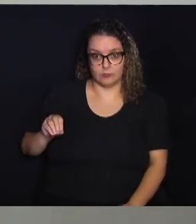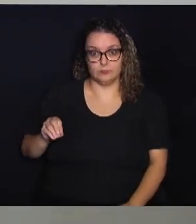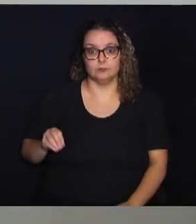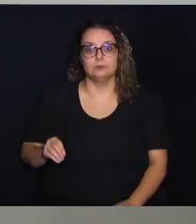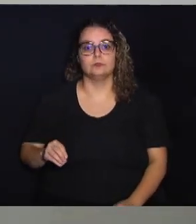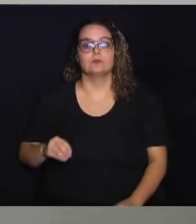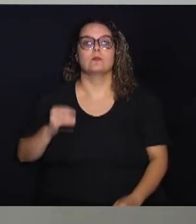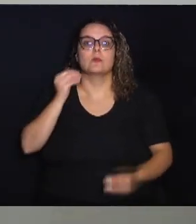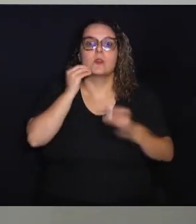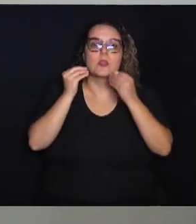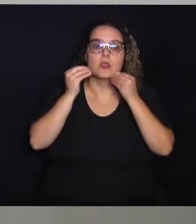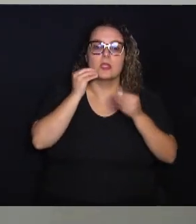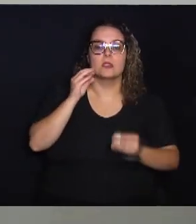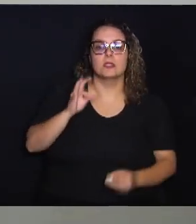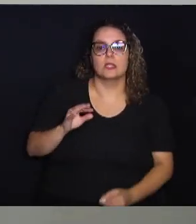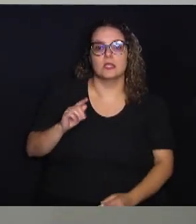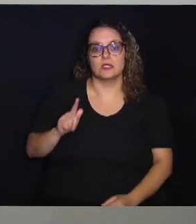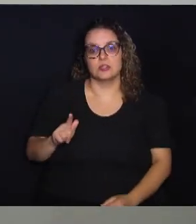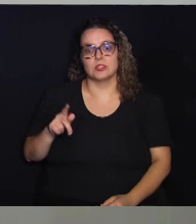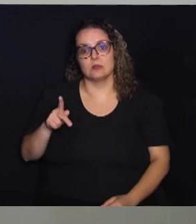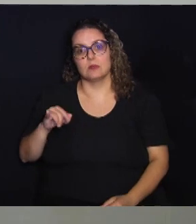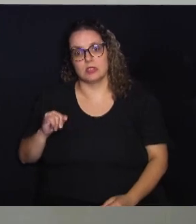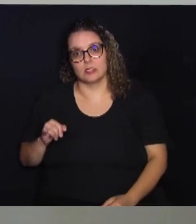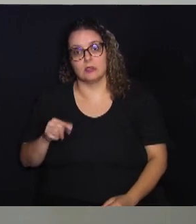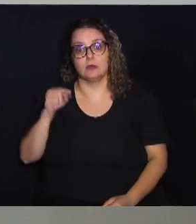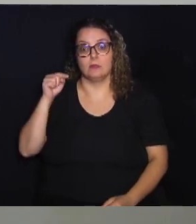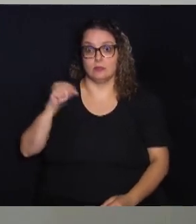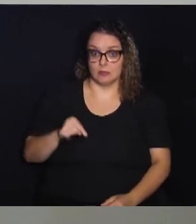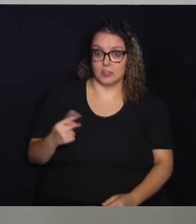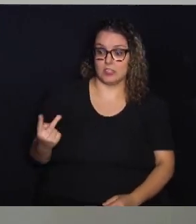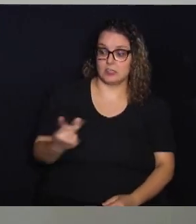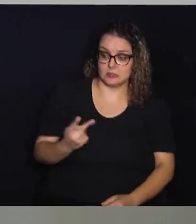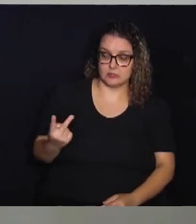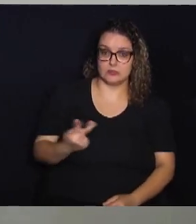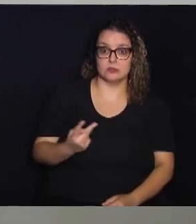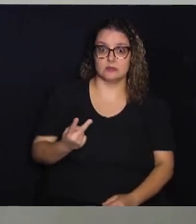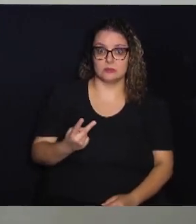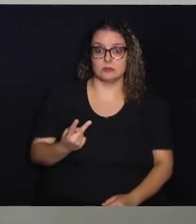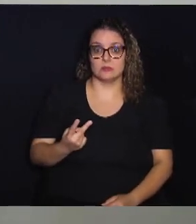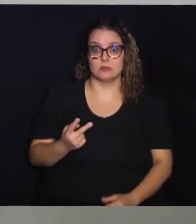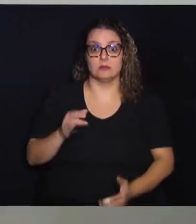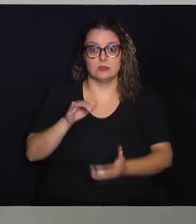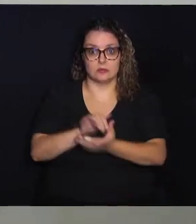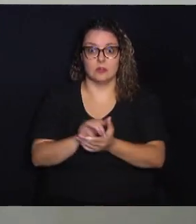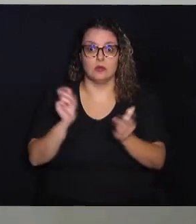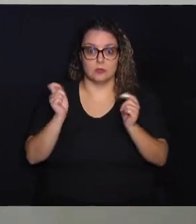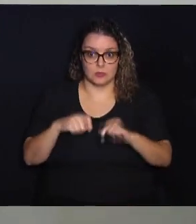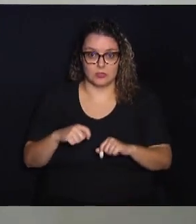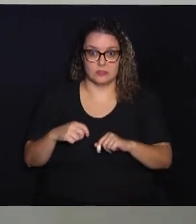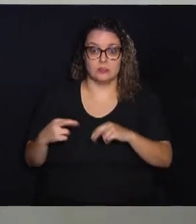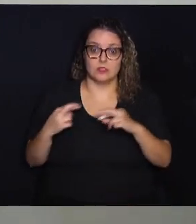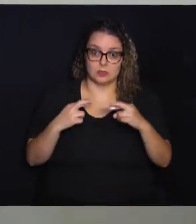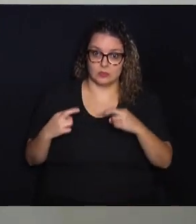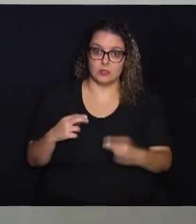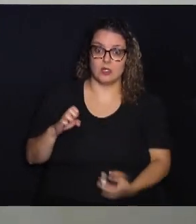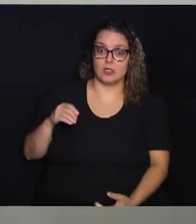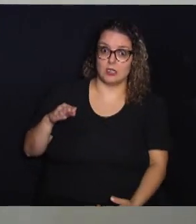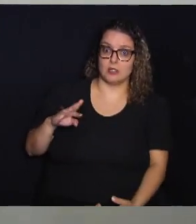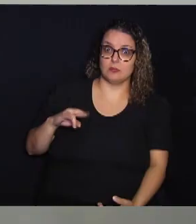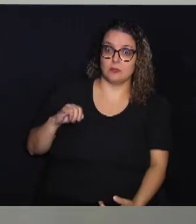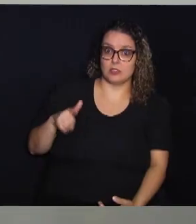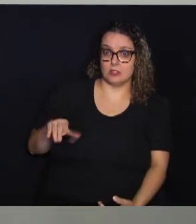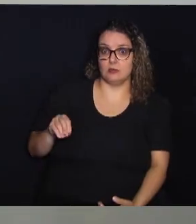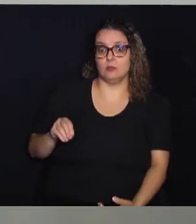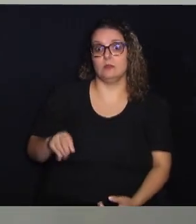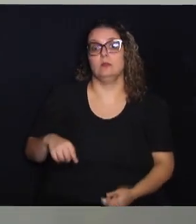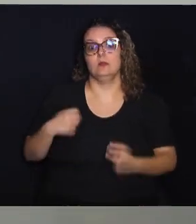de PGT-M. Para que esse casal para que seja possível fazer análise desses embriões, esse casal